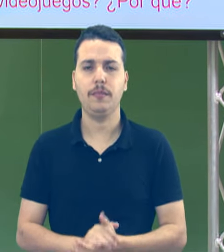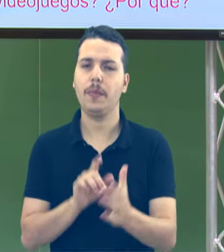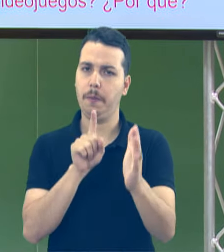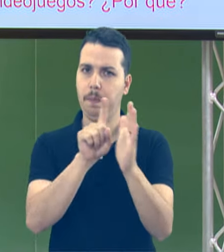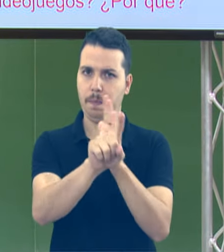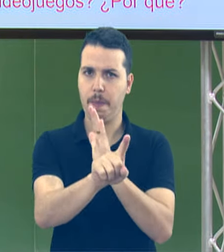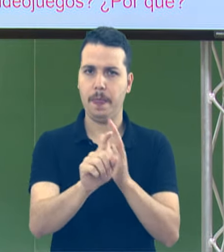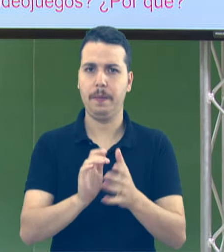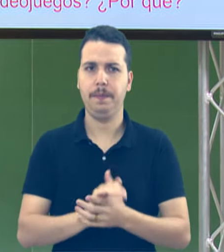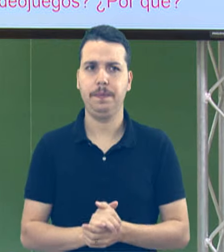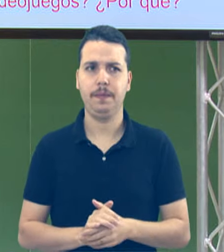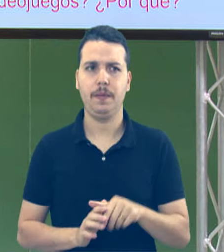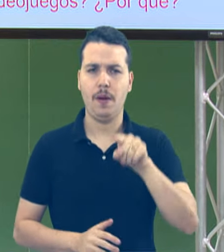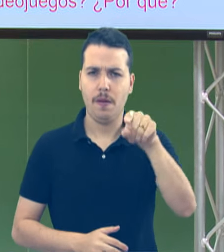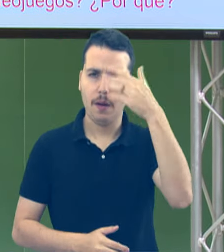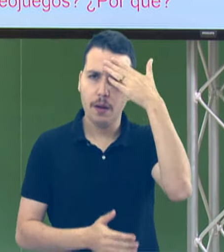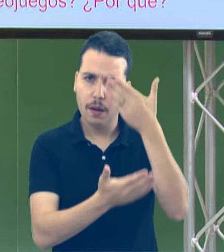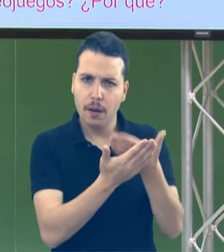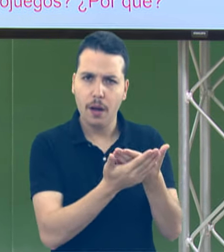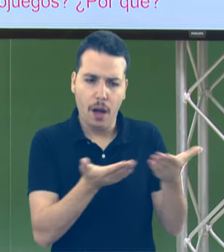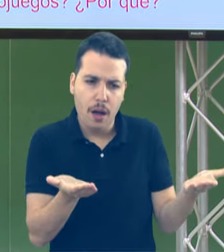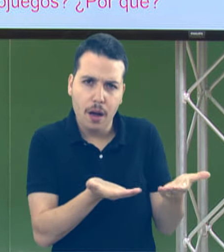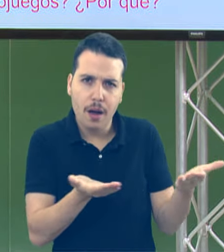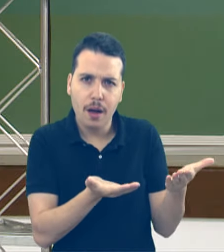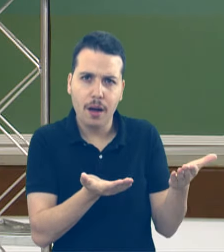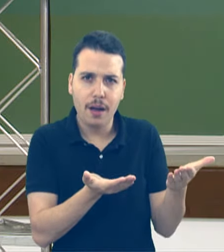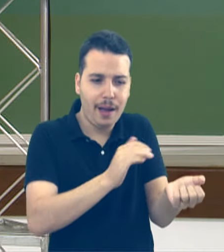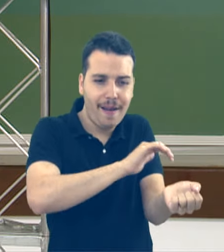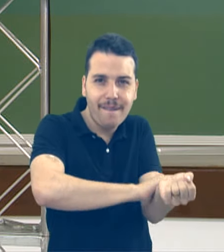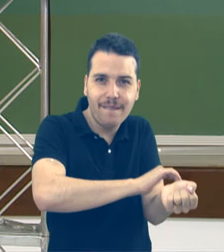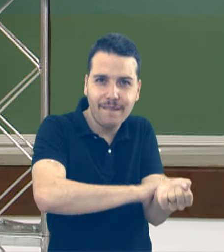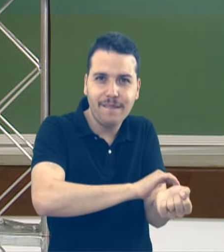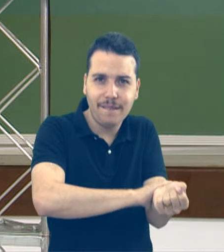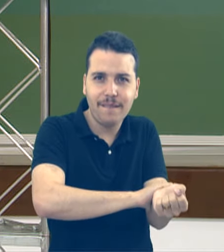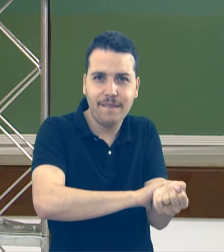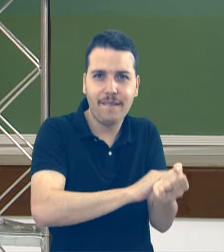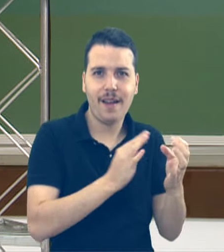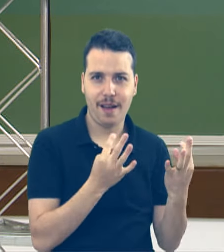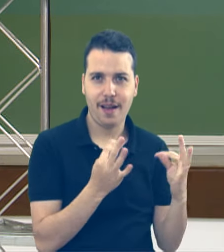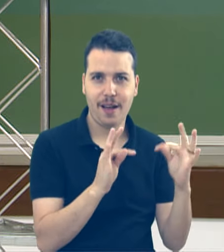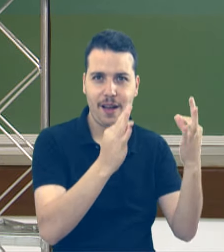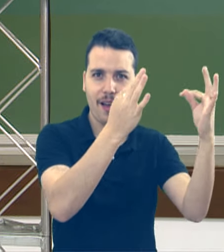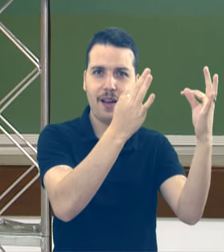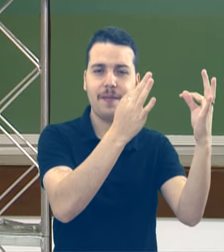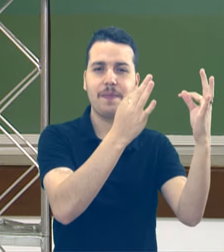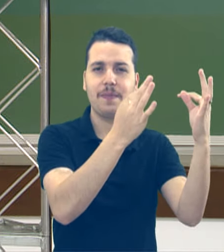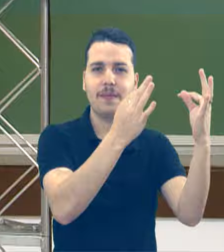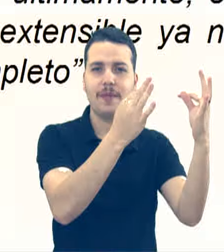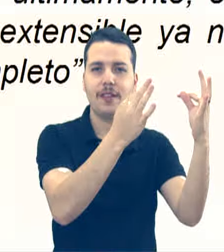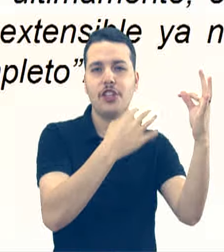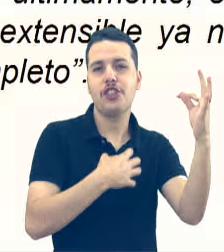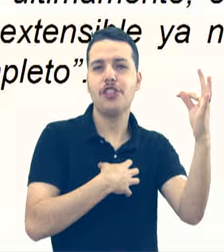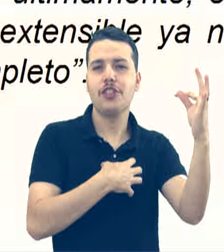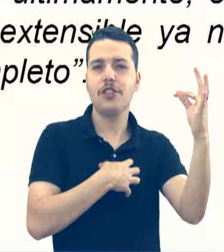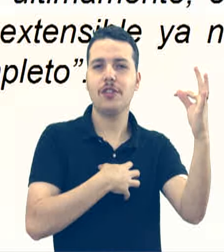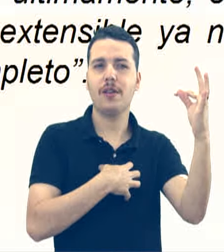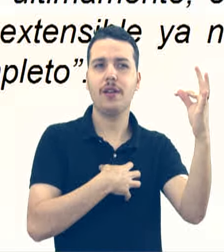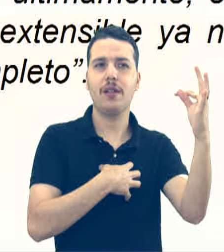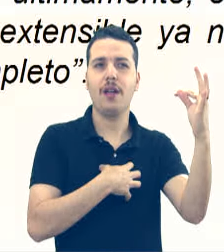Pergunta: ¿crees que actualmente la adicción tecnológica de moda